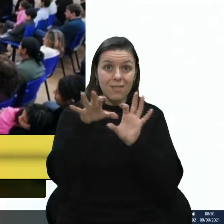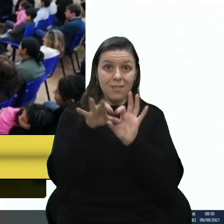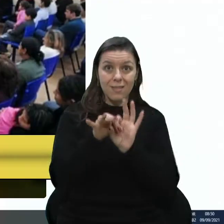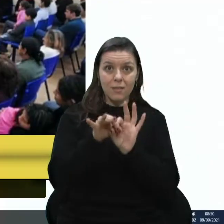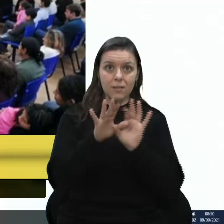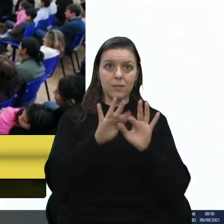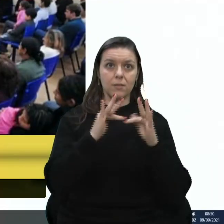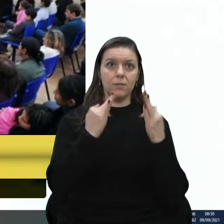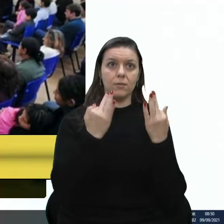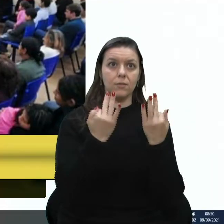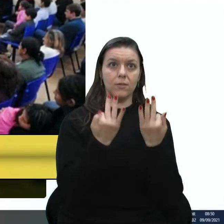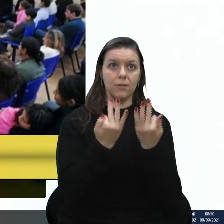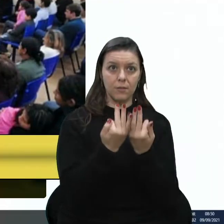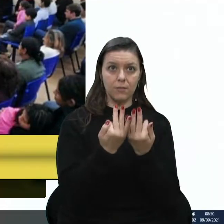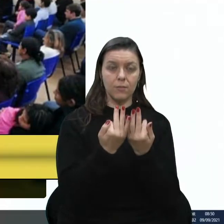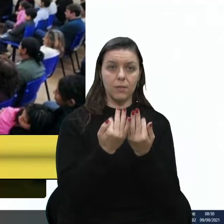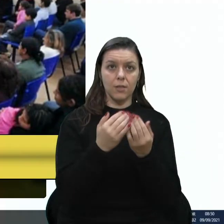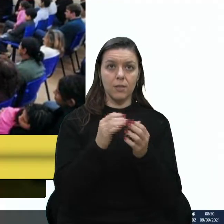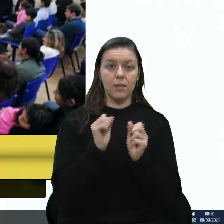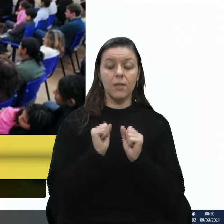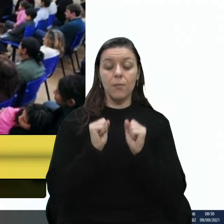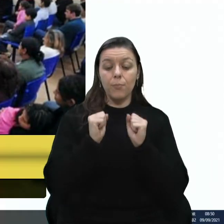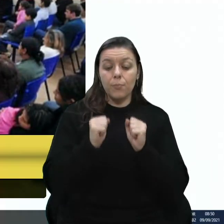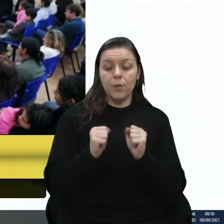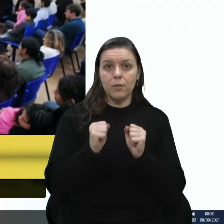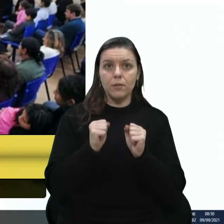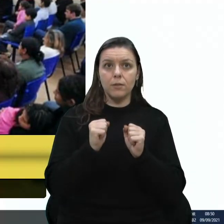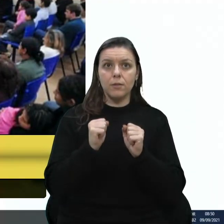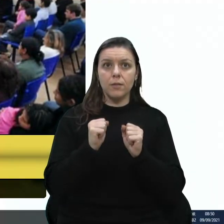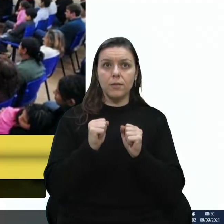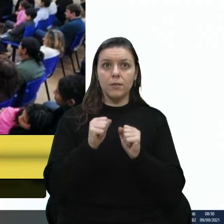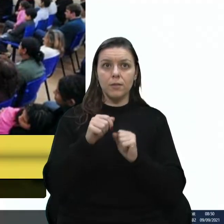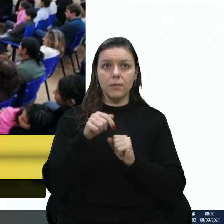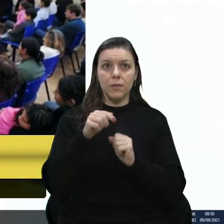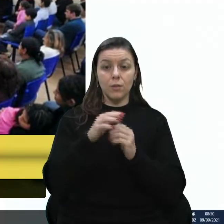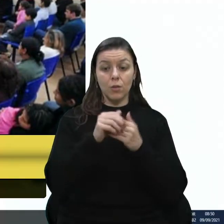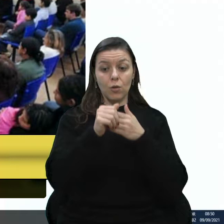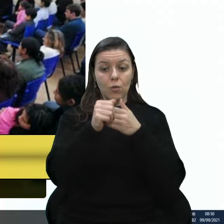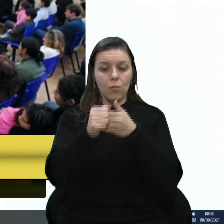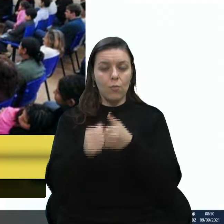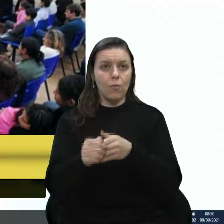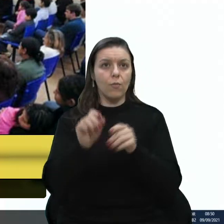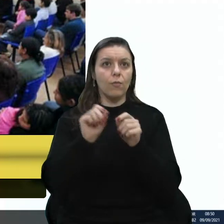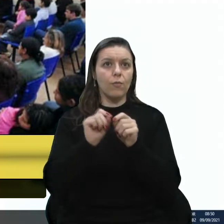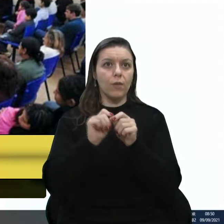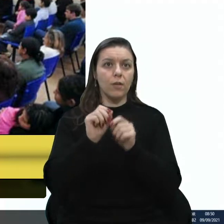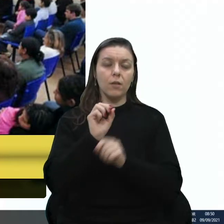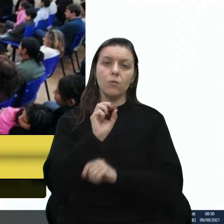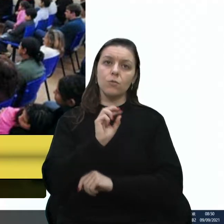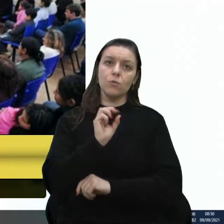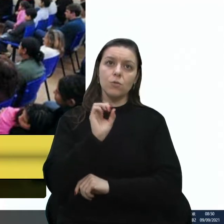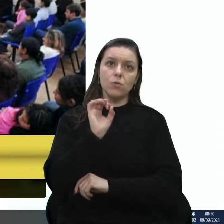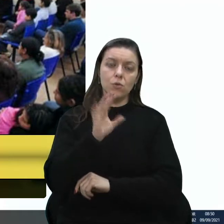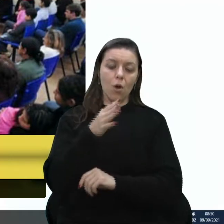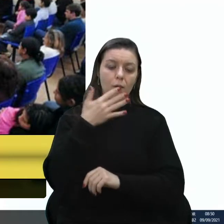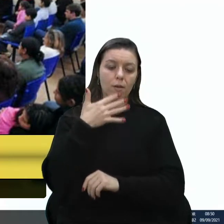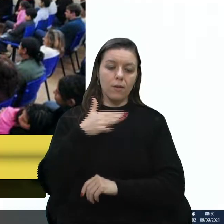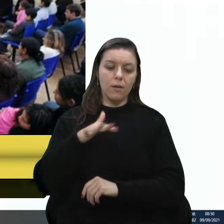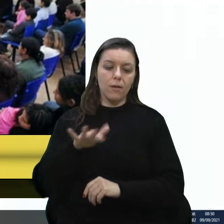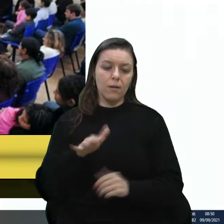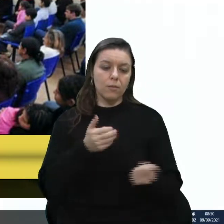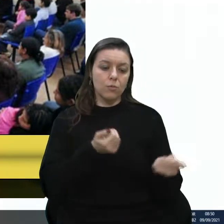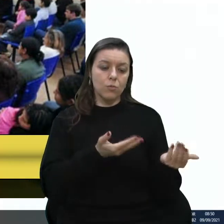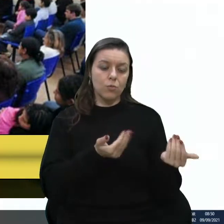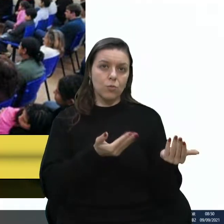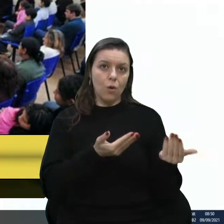dos vínculos e possibilitando que este acompanhamento fosse realizado não apenas àquela criança e àquele